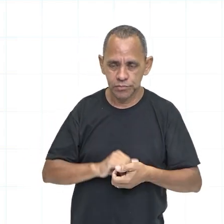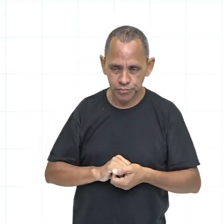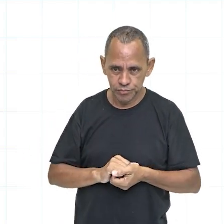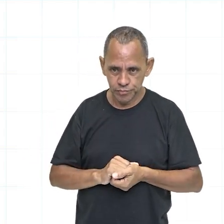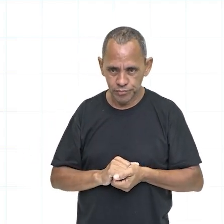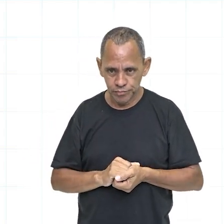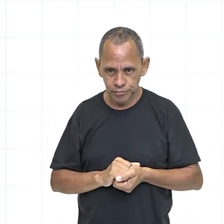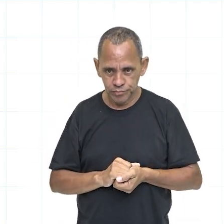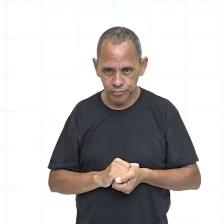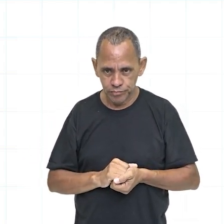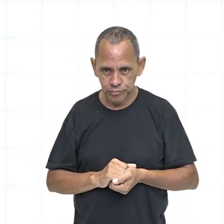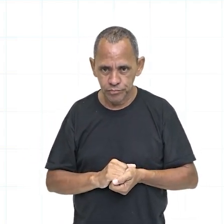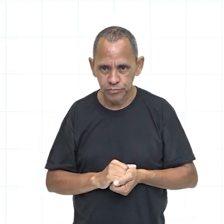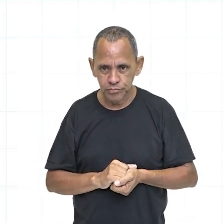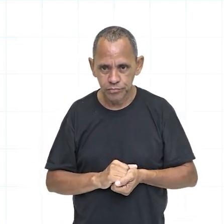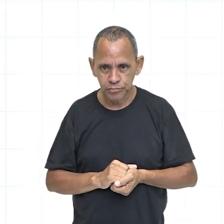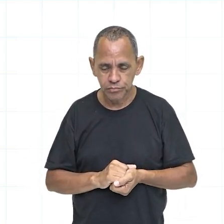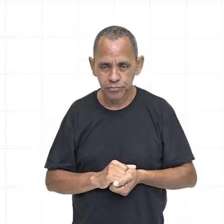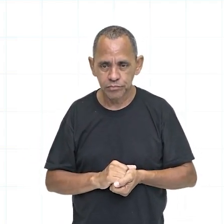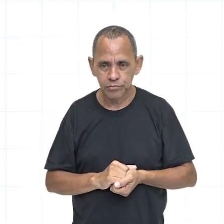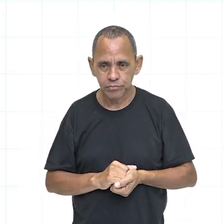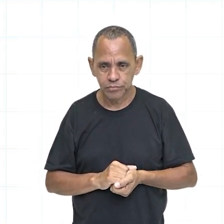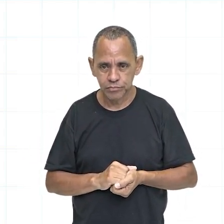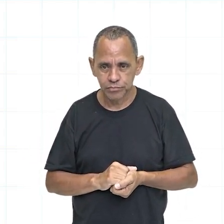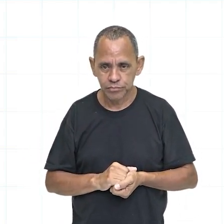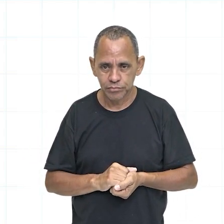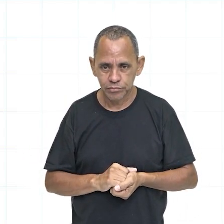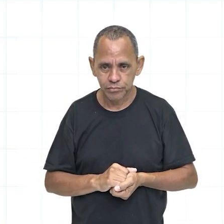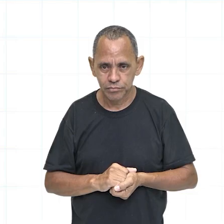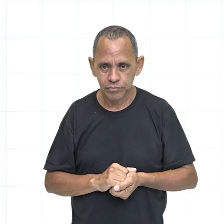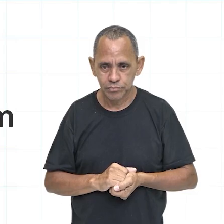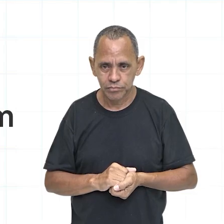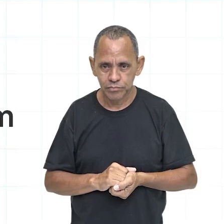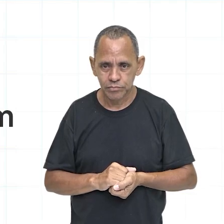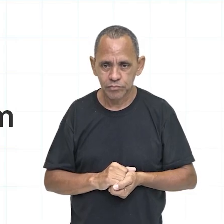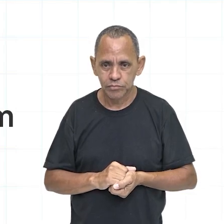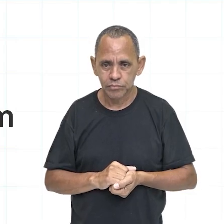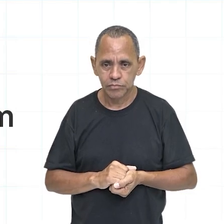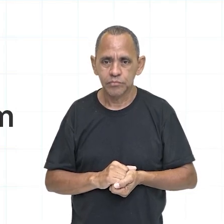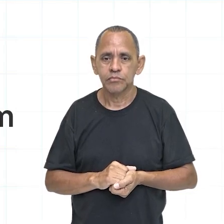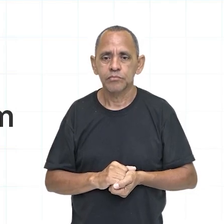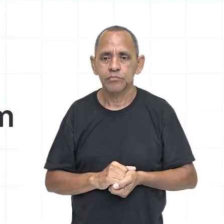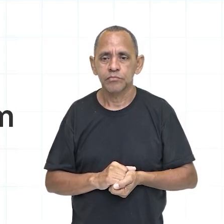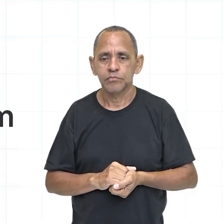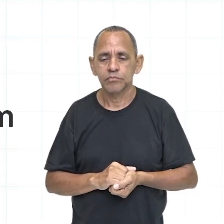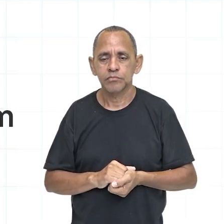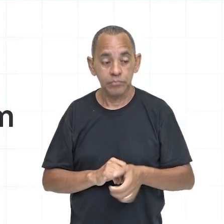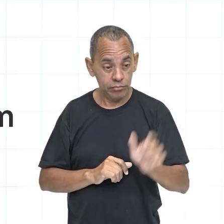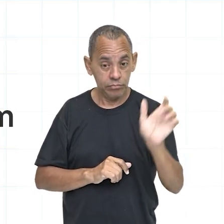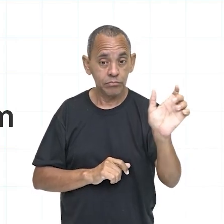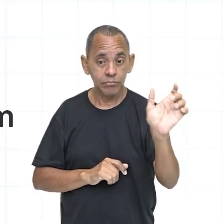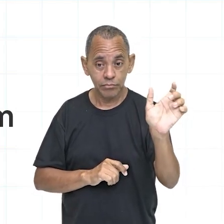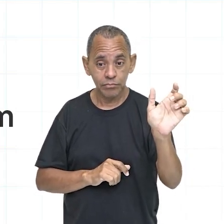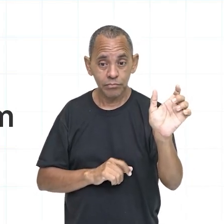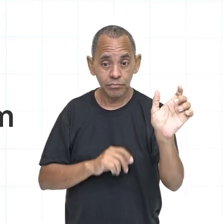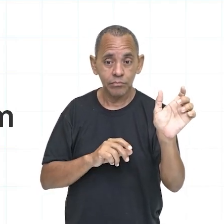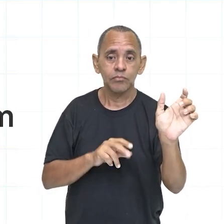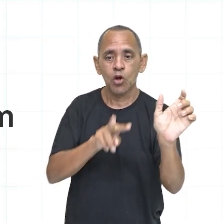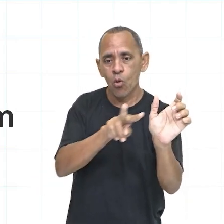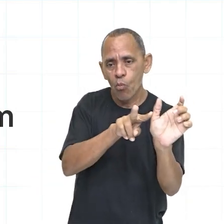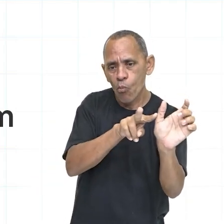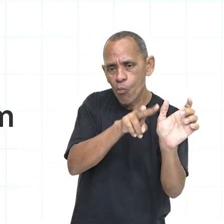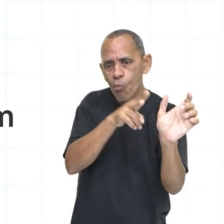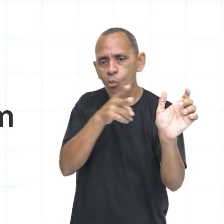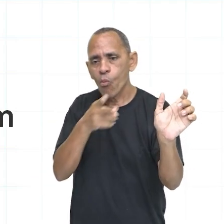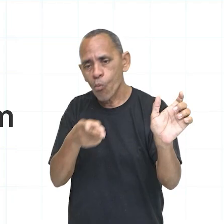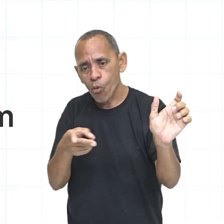é? Although, though, even though. Mais um outro exemplo é o nevertheless.